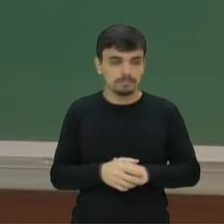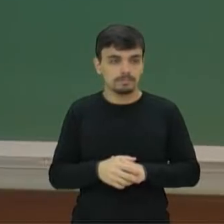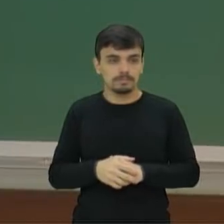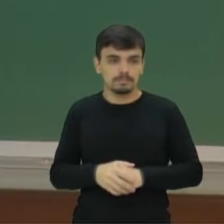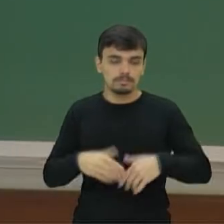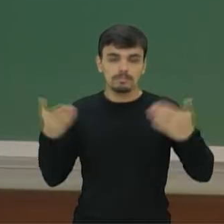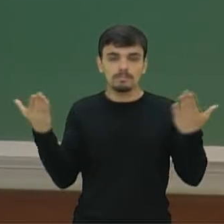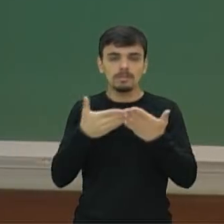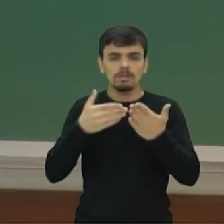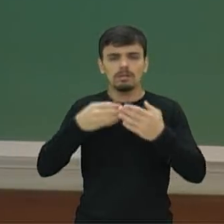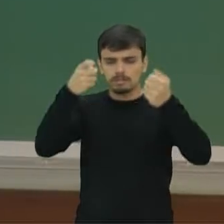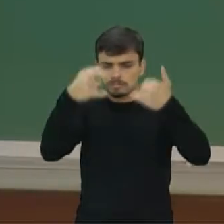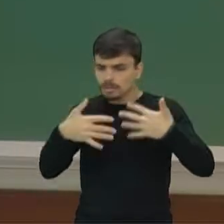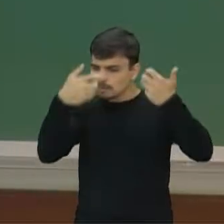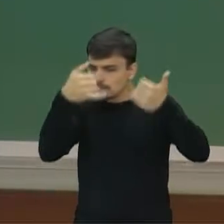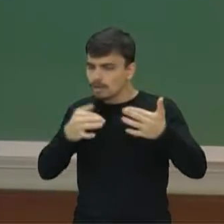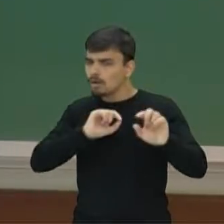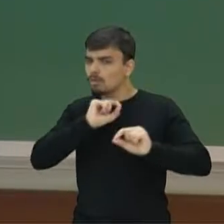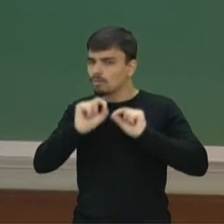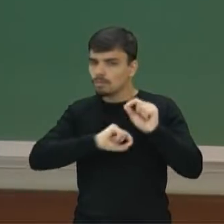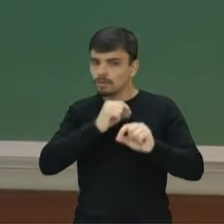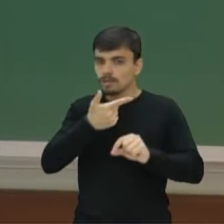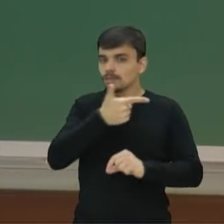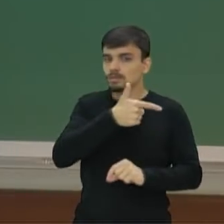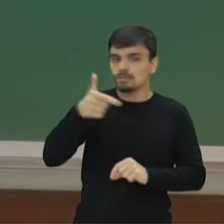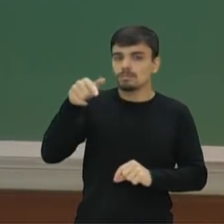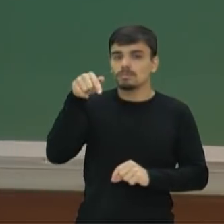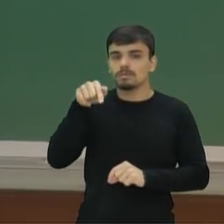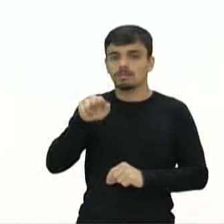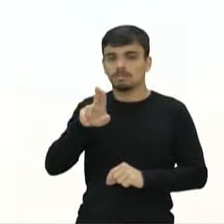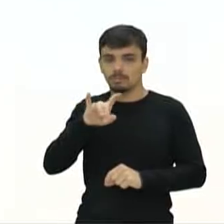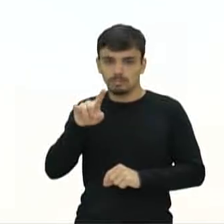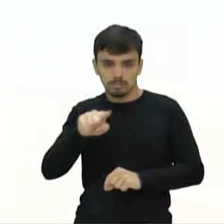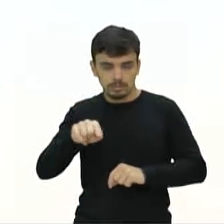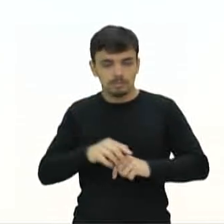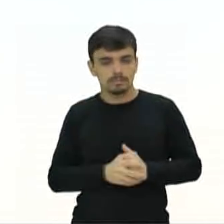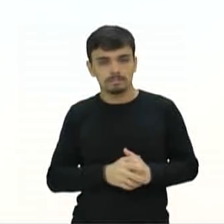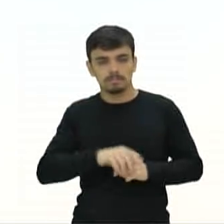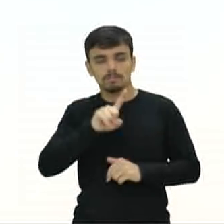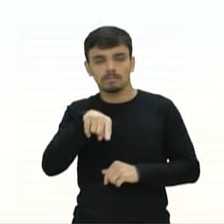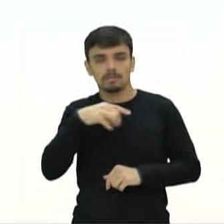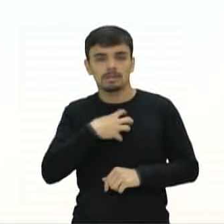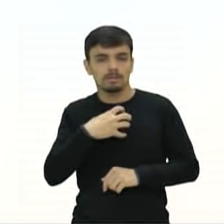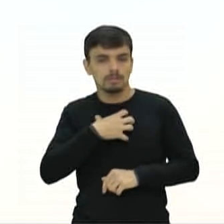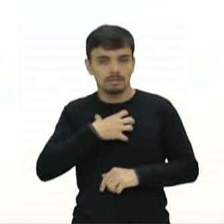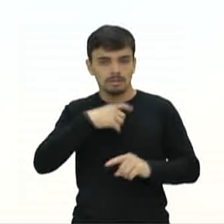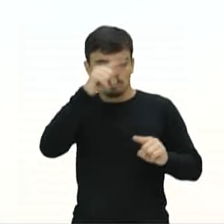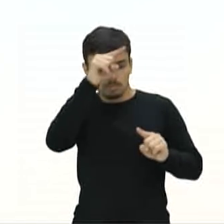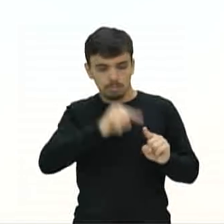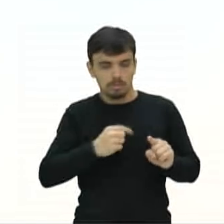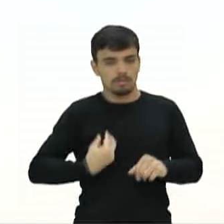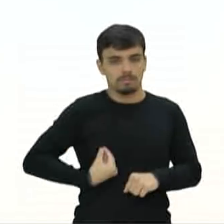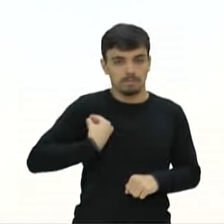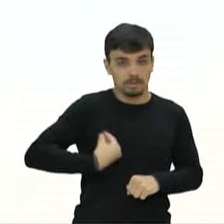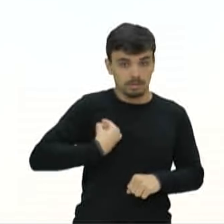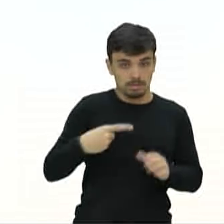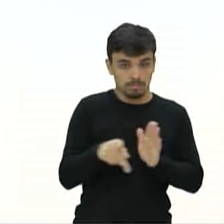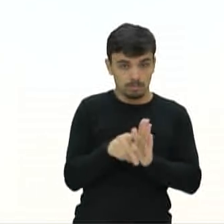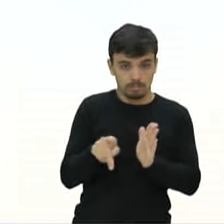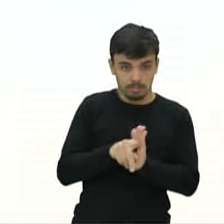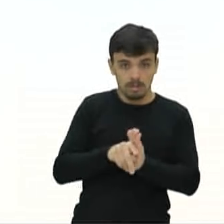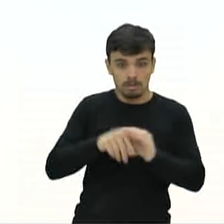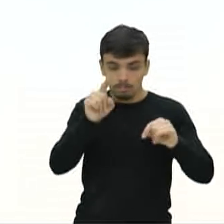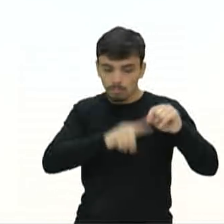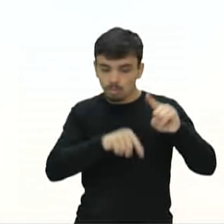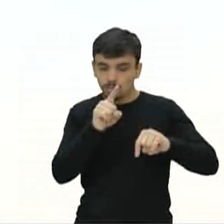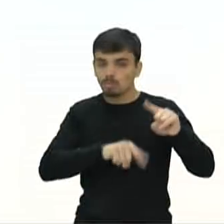depois de toda essa nossa fala, vamos para o nosso segundo quiz aí na tela para você. É uma forma de diminuir a vida útil dos produtos que ainda